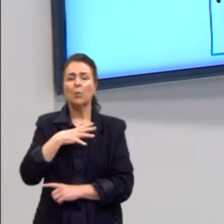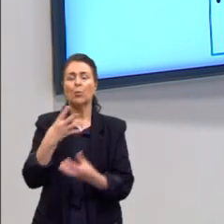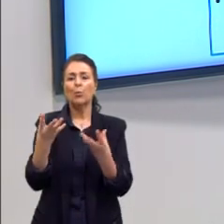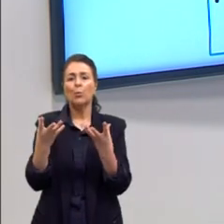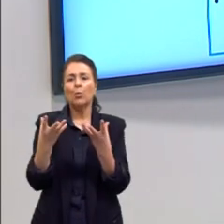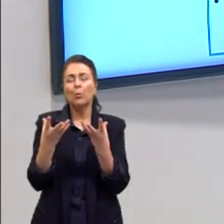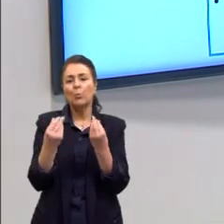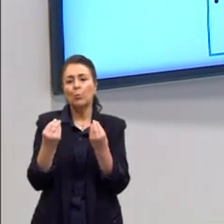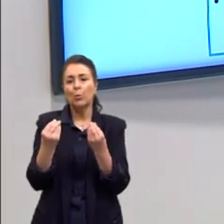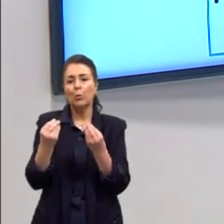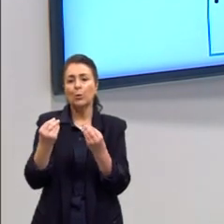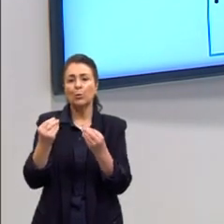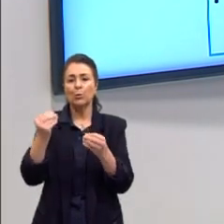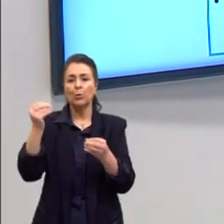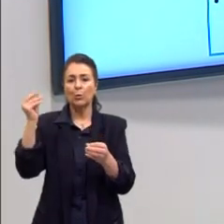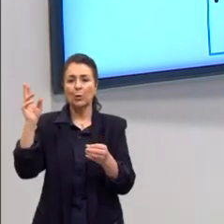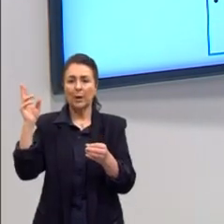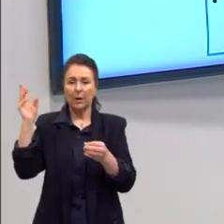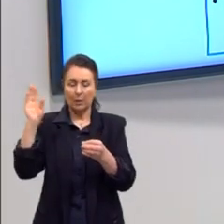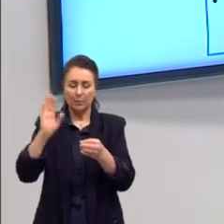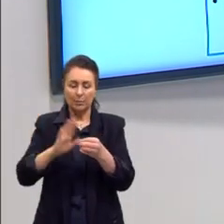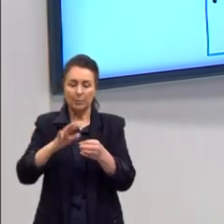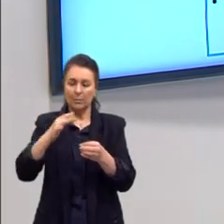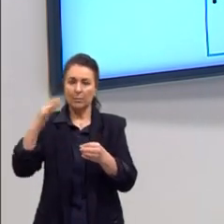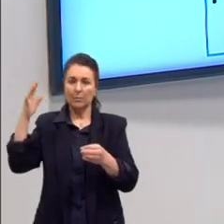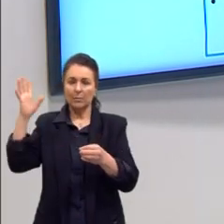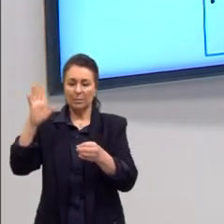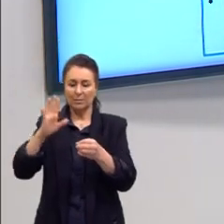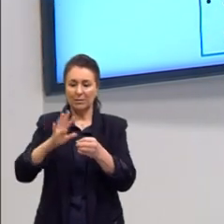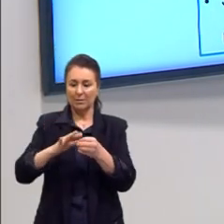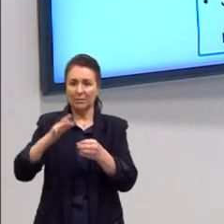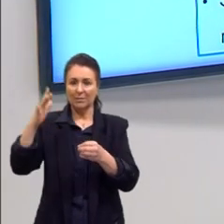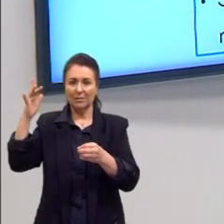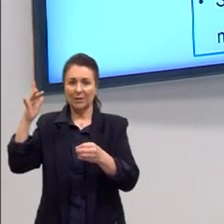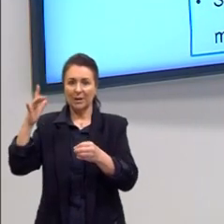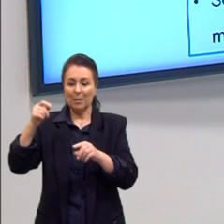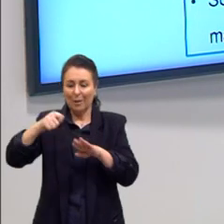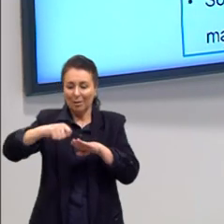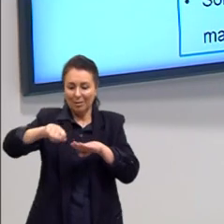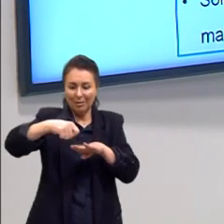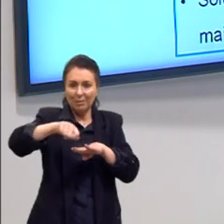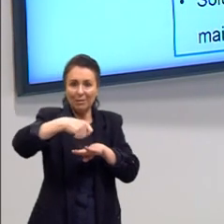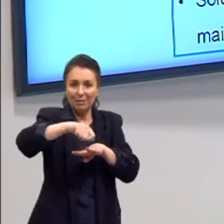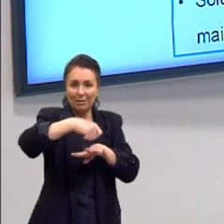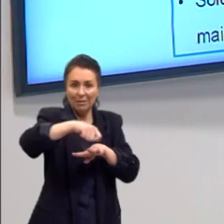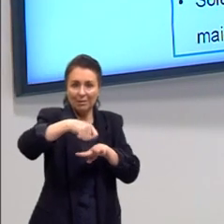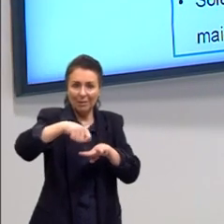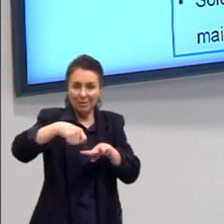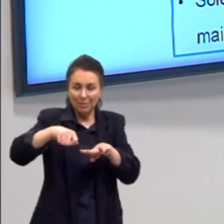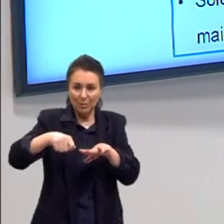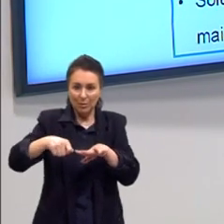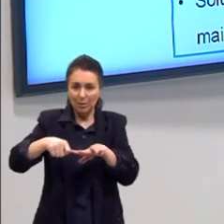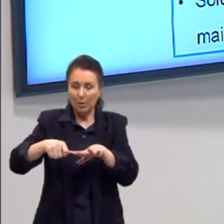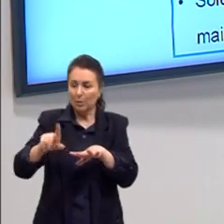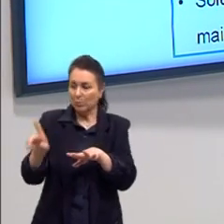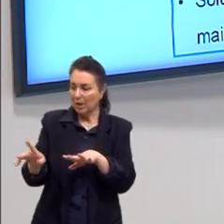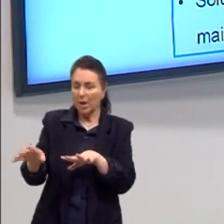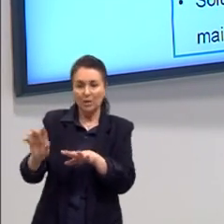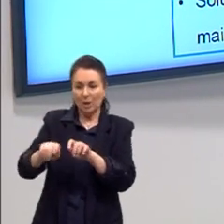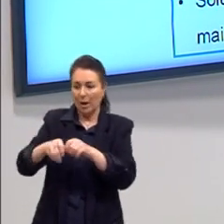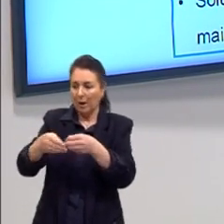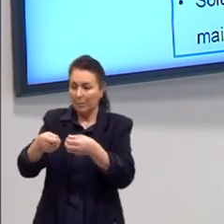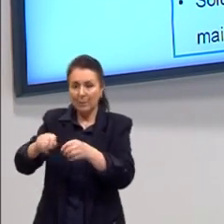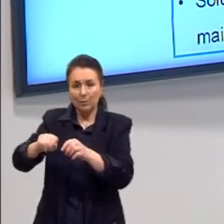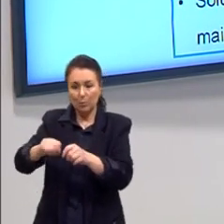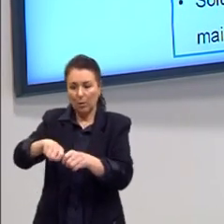tanto que a acetona utilizada nos esmaltes não é para remoção de esmalte se nós deixarmos aí quem costuma pintar unha vai para